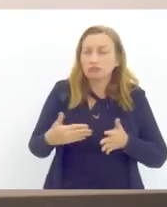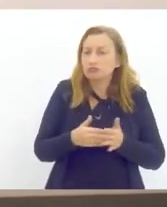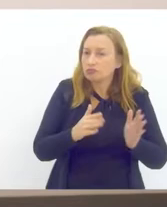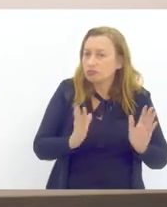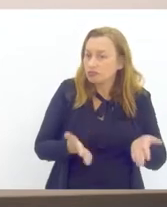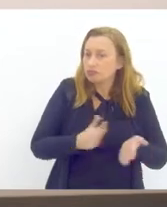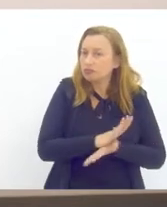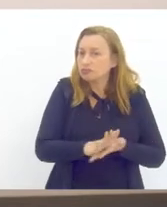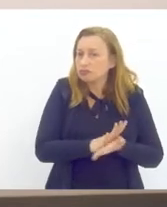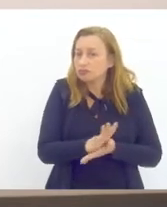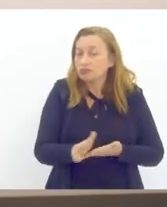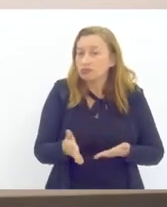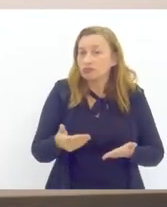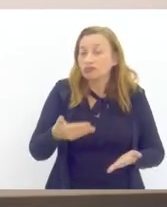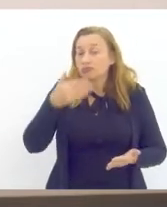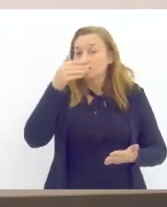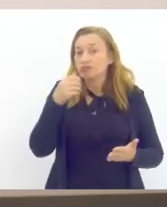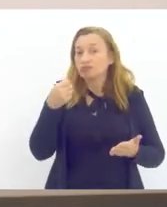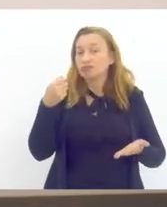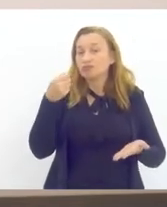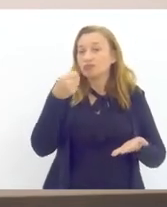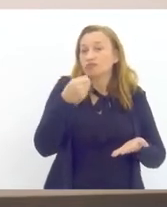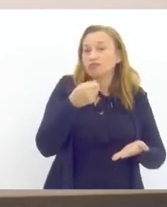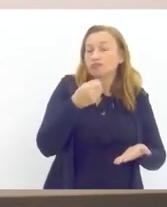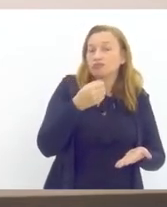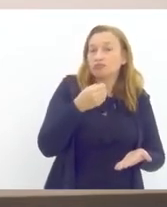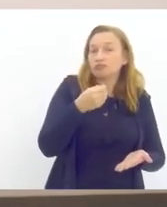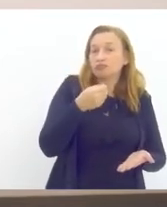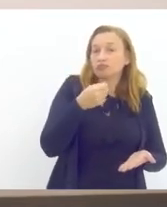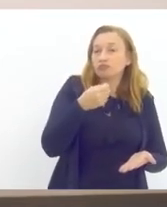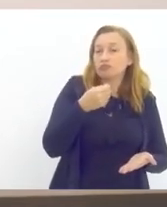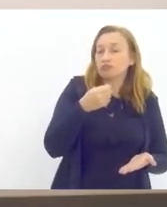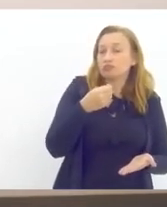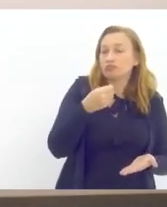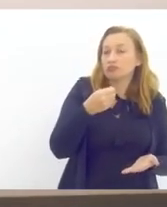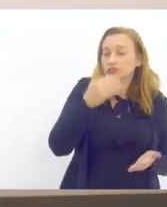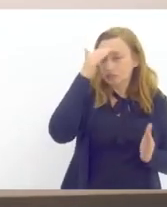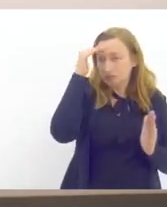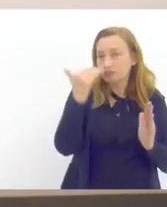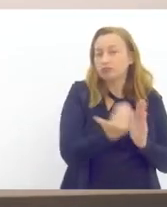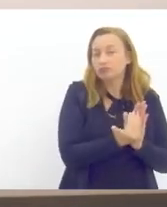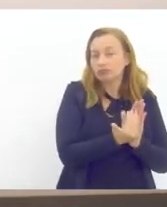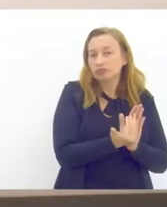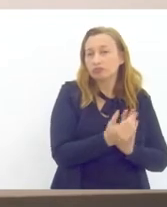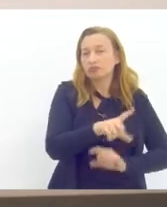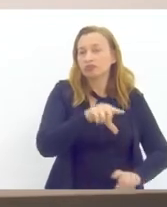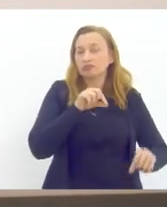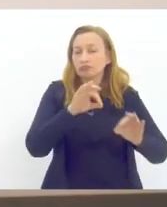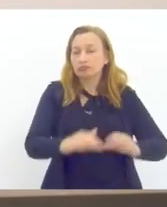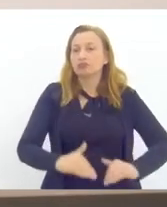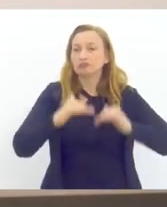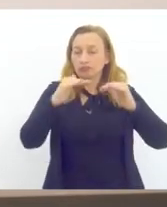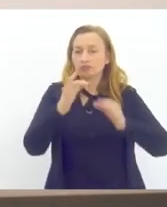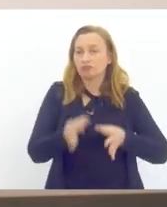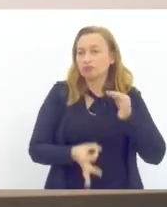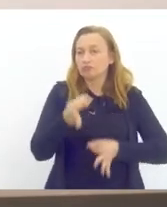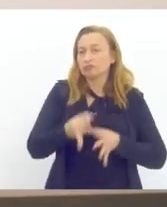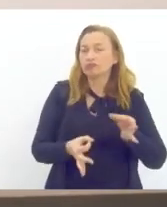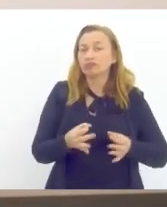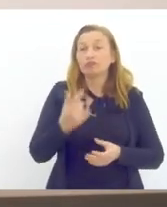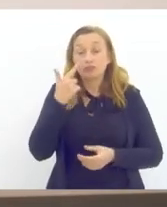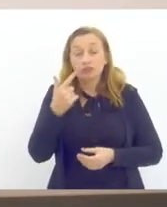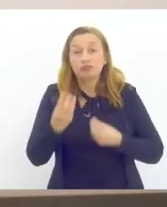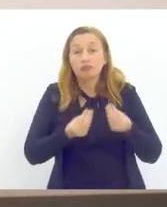por que que haveria? Mas tem que cumprir a decisão suprema. E, para cumprir a decisão suprema, tem que definir como vai ser feito o pagamento ao município do